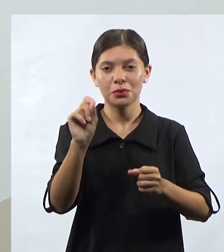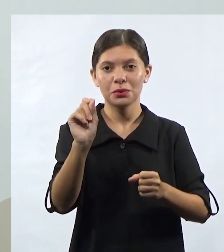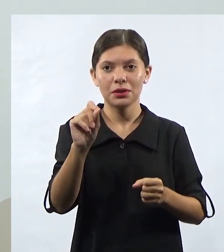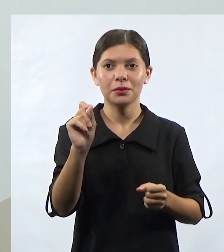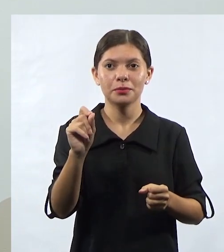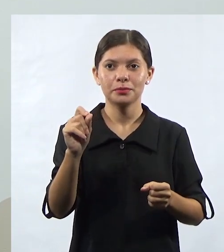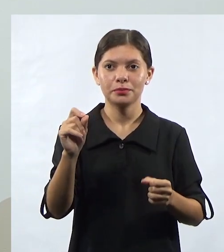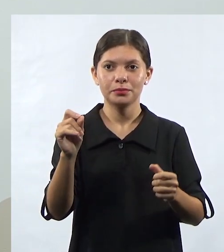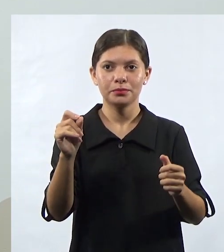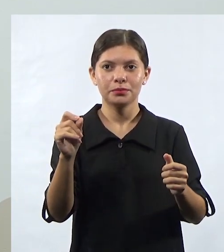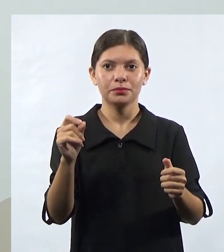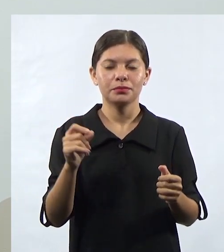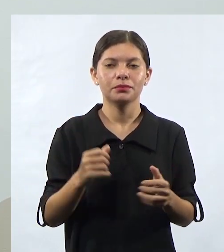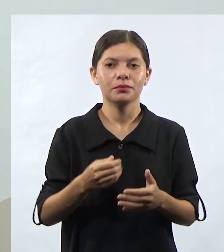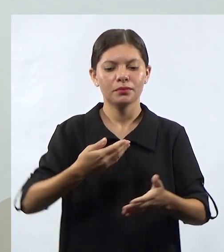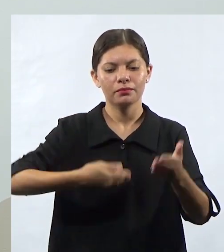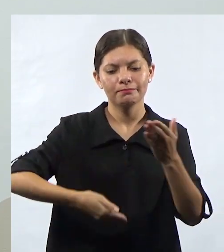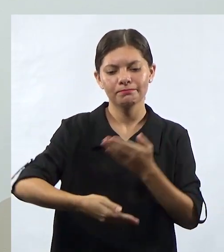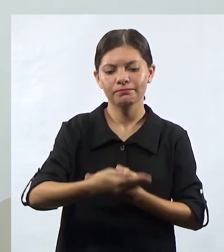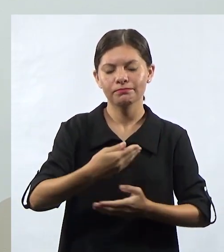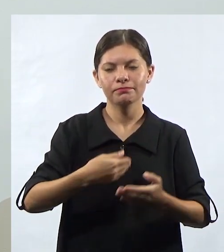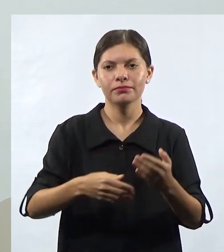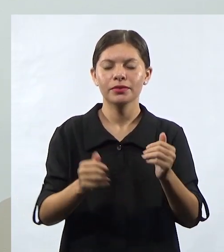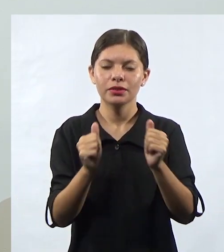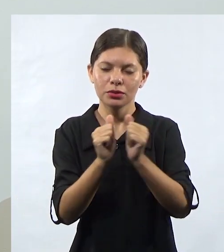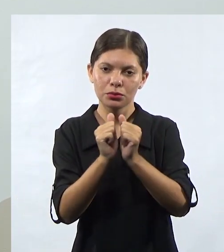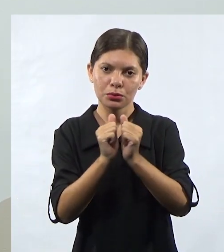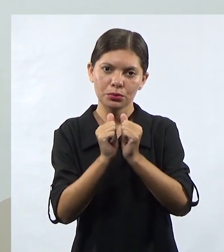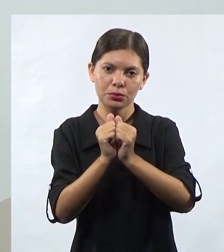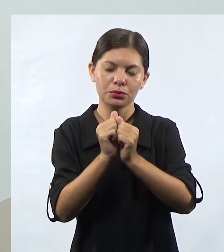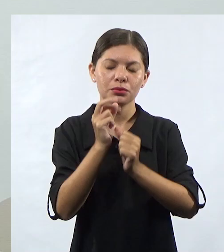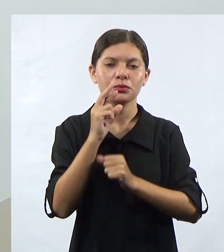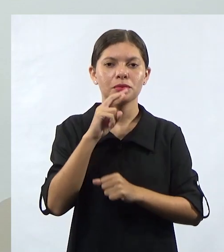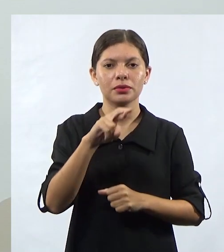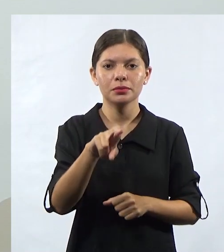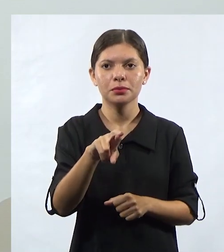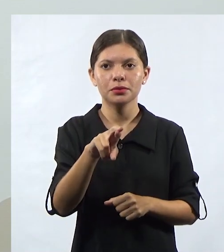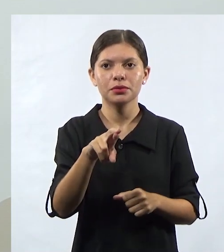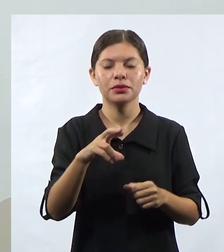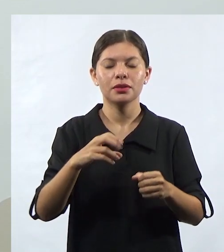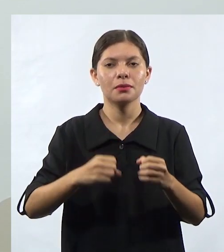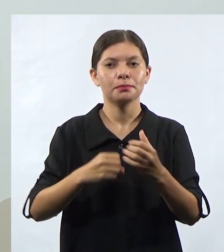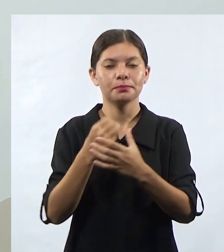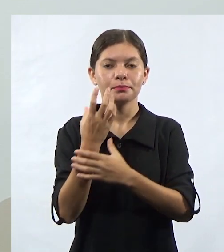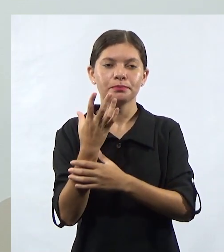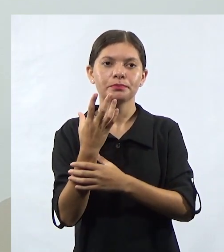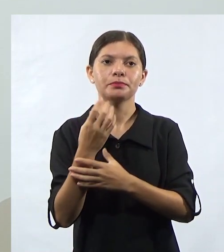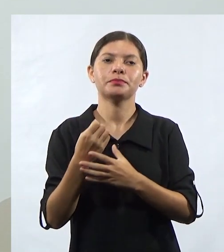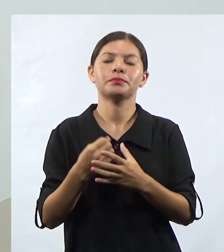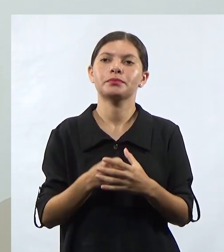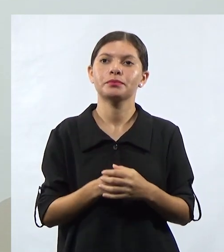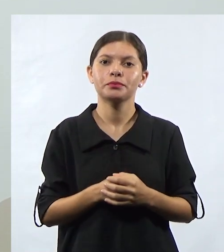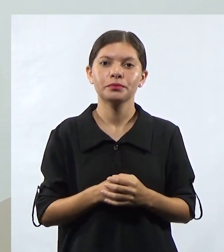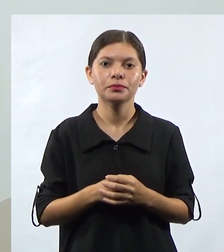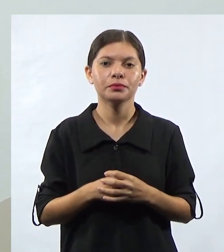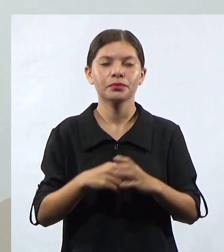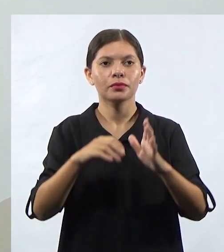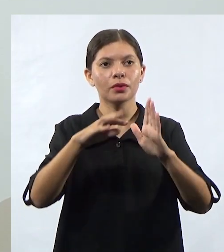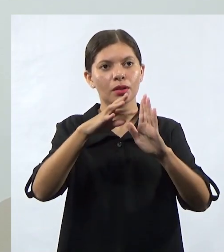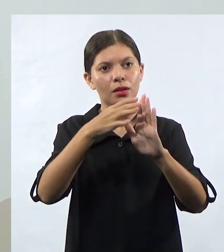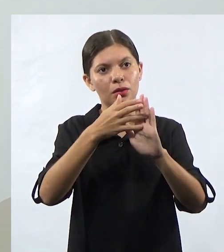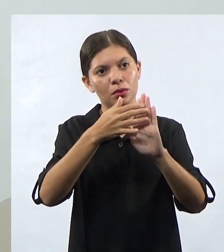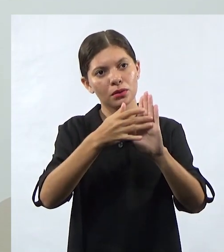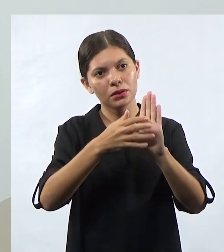para a construção de uma resposta, de uma informação. Então, o moderador tem que fazer um prévio roteiro